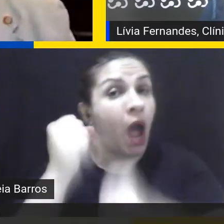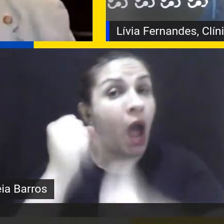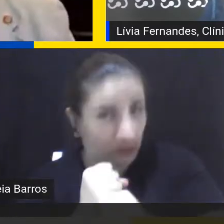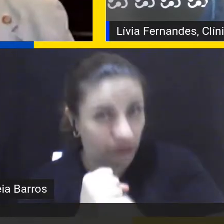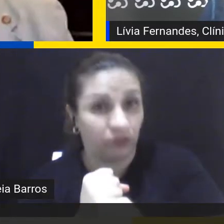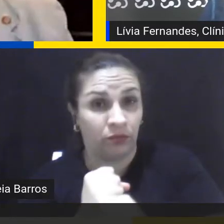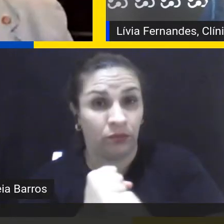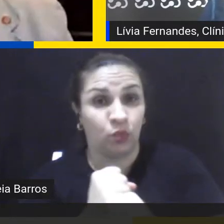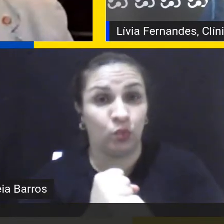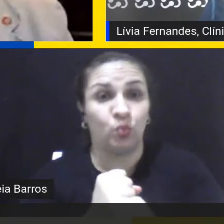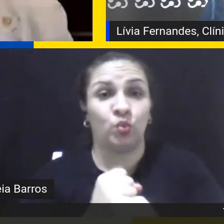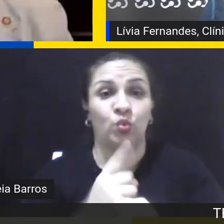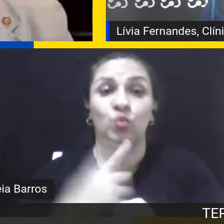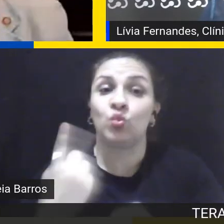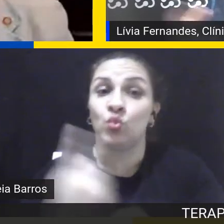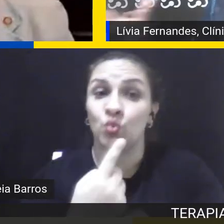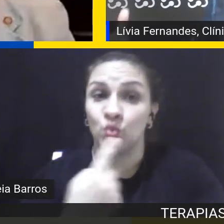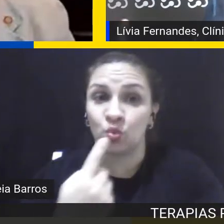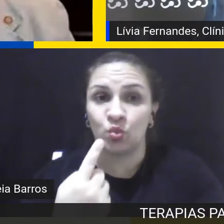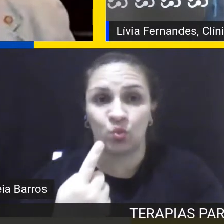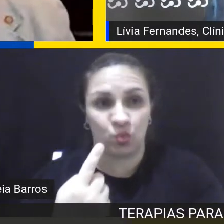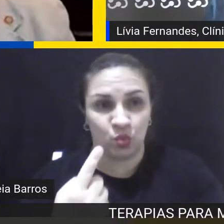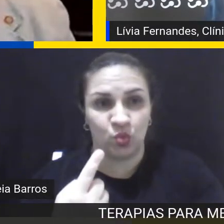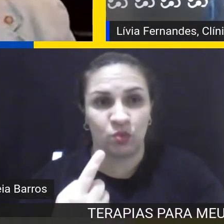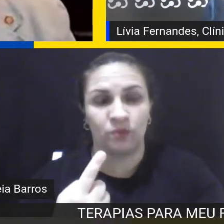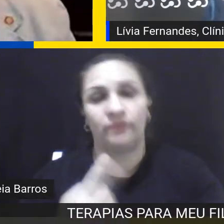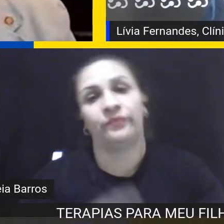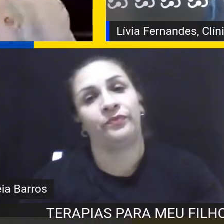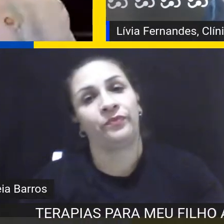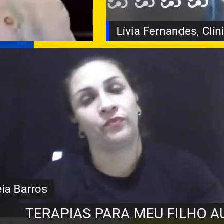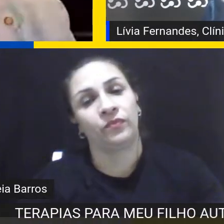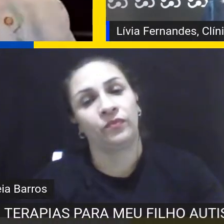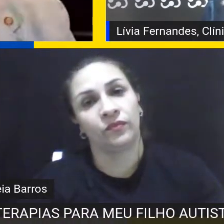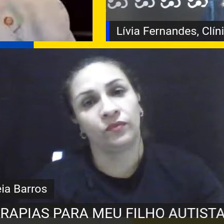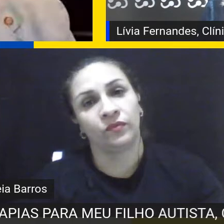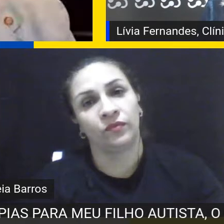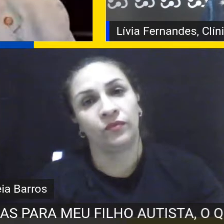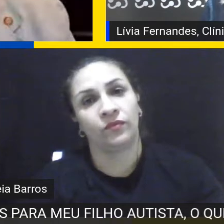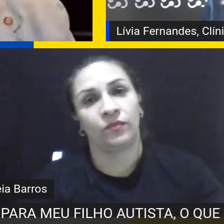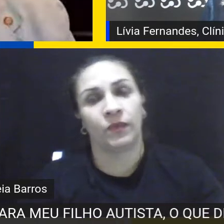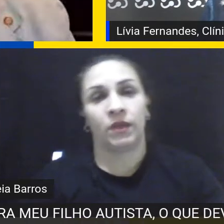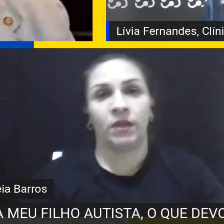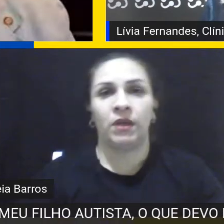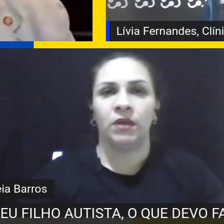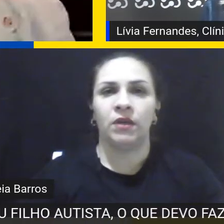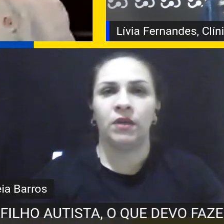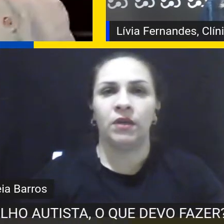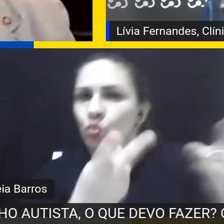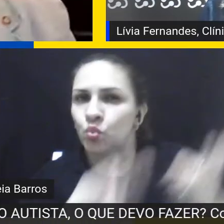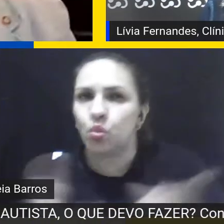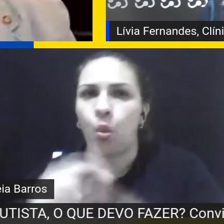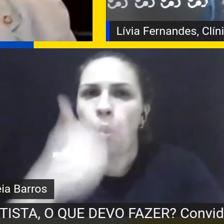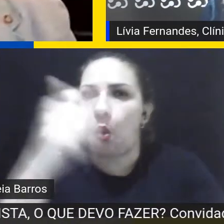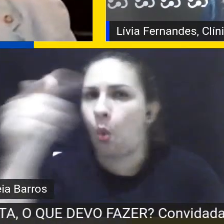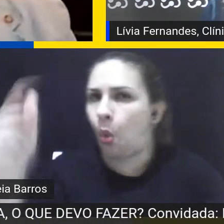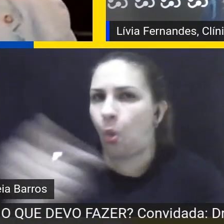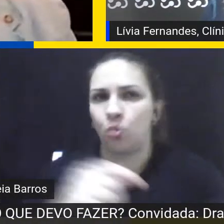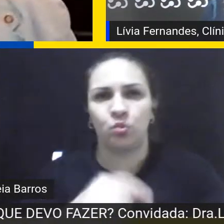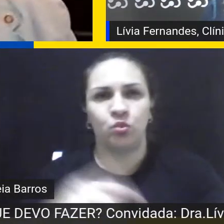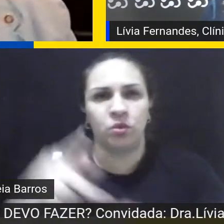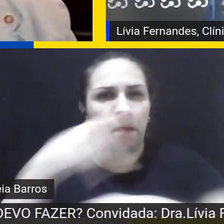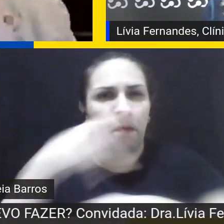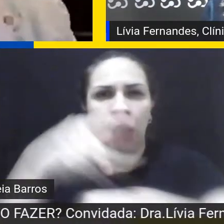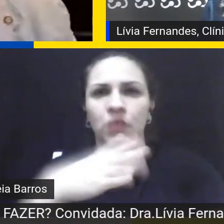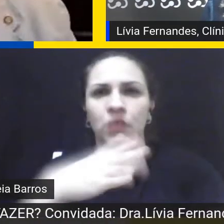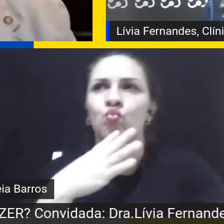nós fizemos um estudo, né? Visitamos outras clínicas em outros países, inclusive, e a